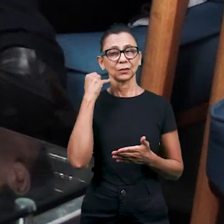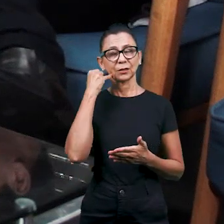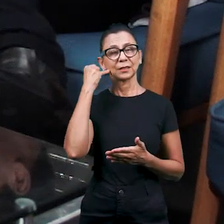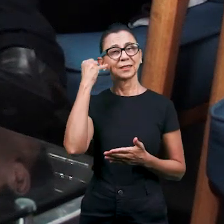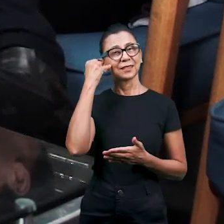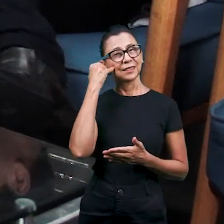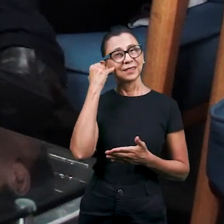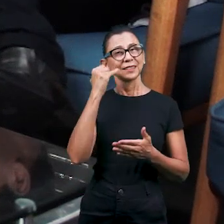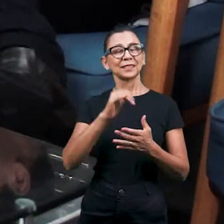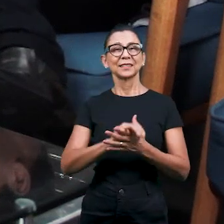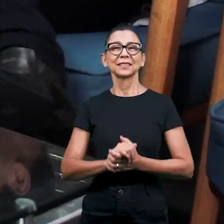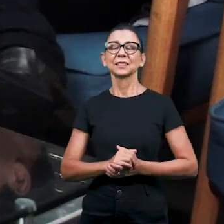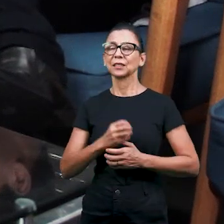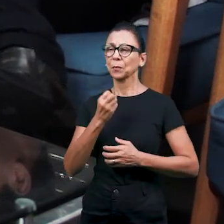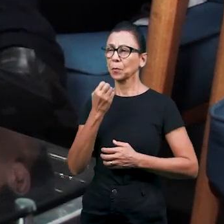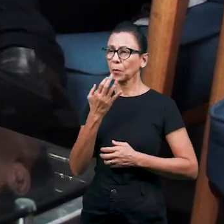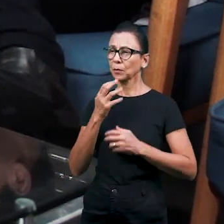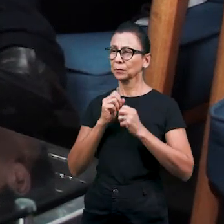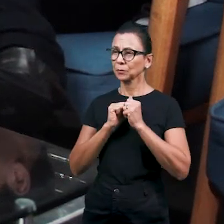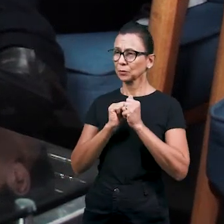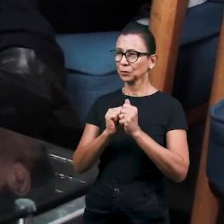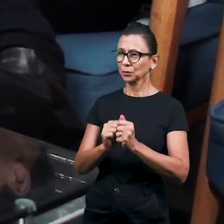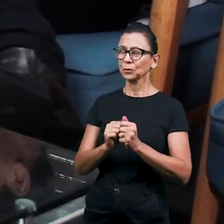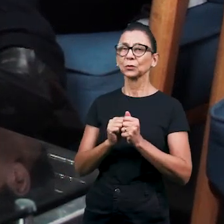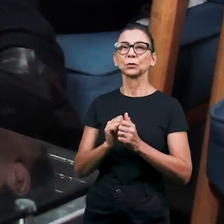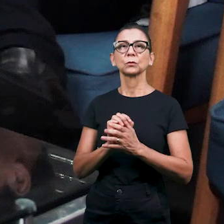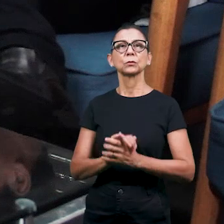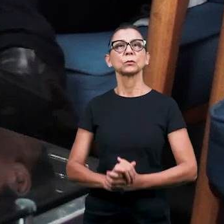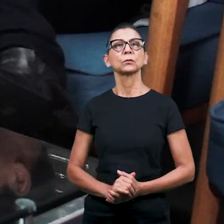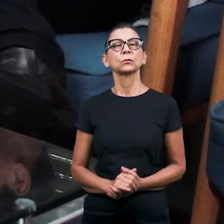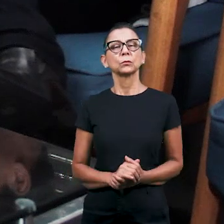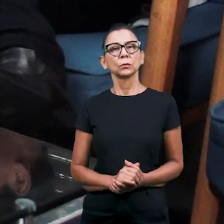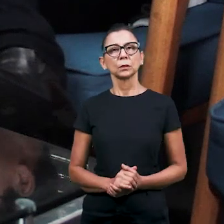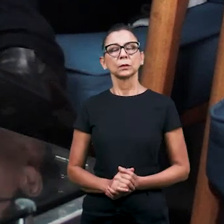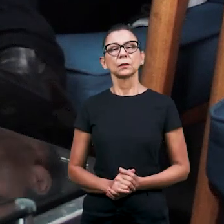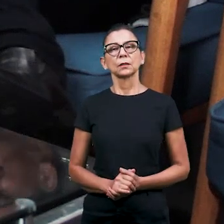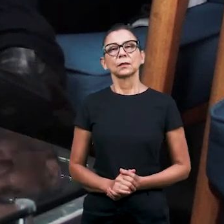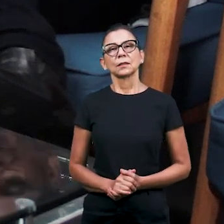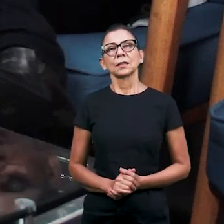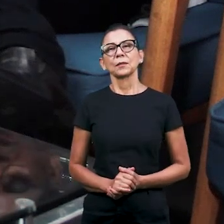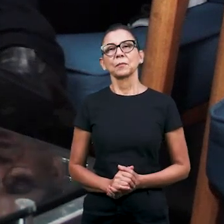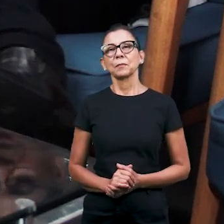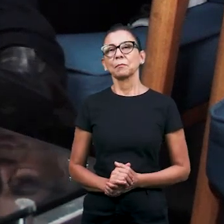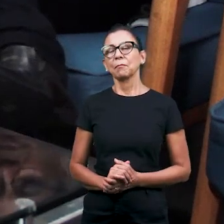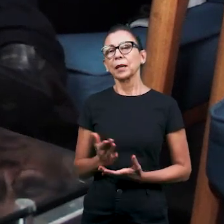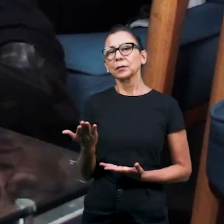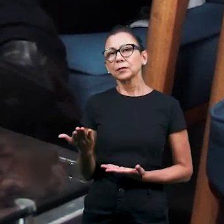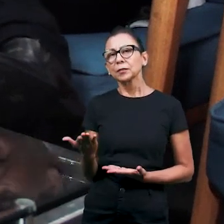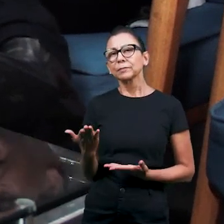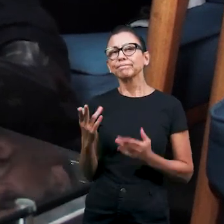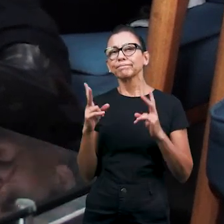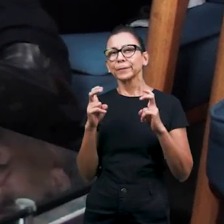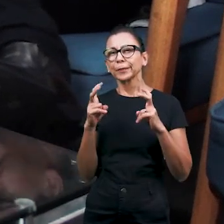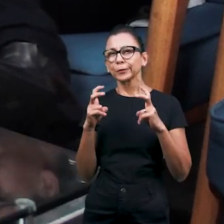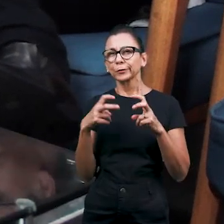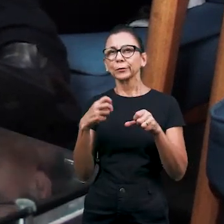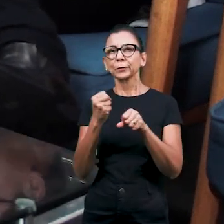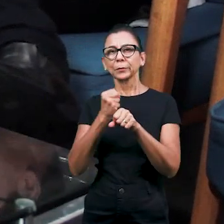do Senhor. É uma alegria estarmos juntos para falarmos dos serviços, da obra do Senhor. Glória a Jesus. Muito